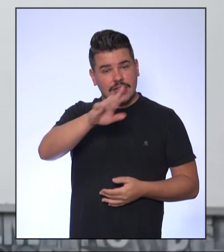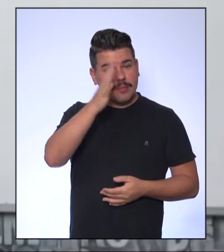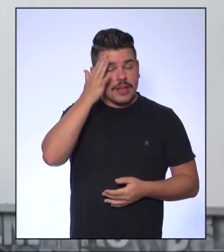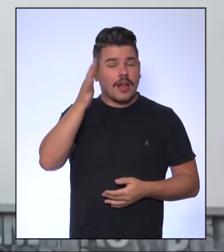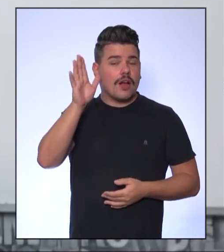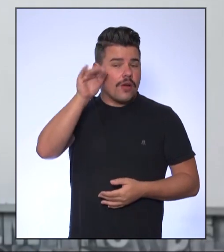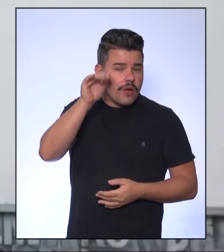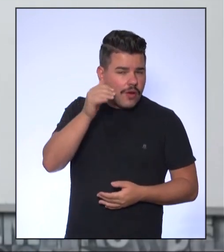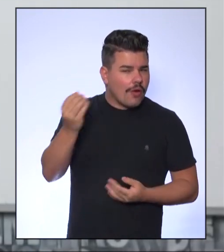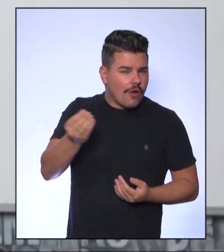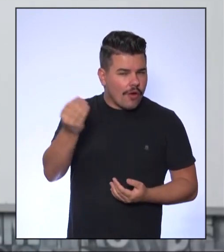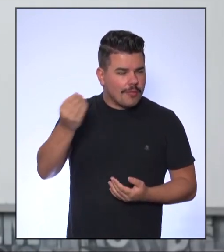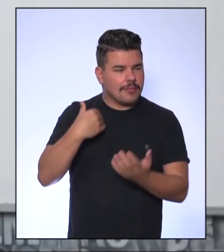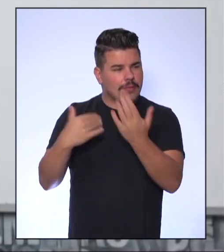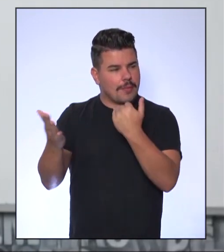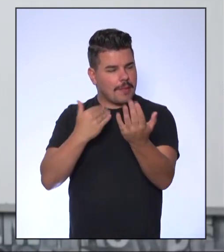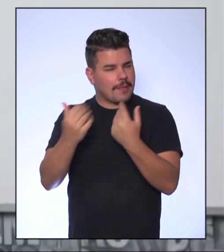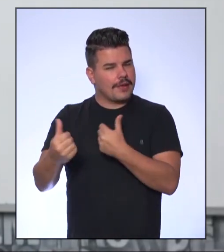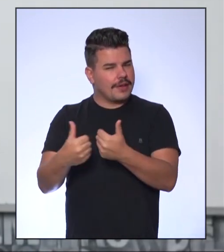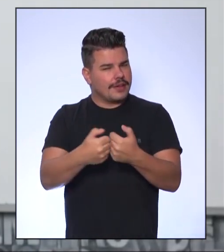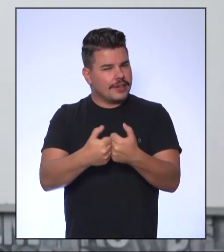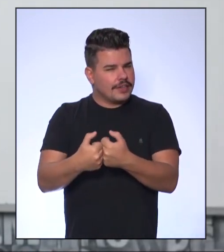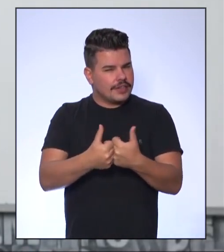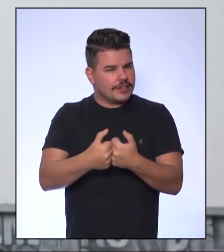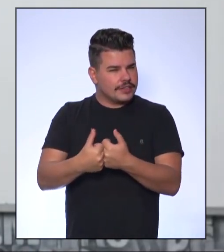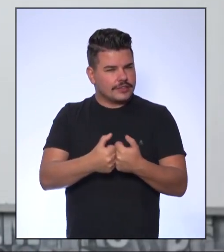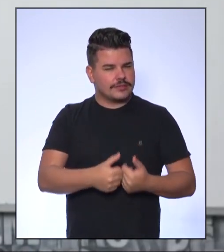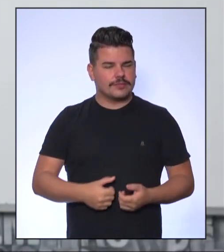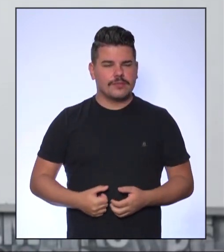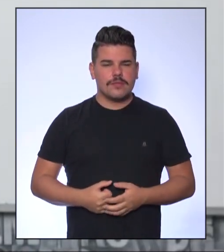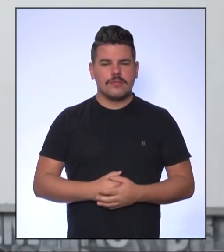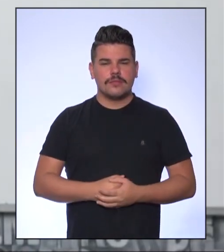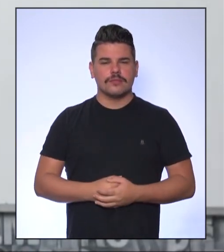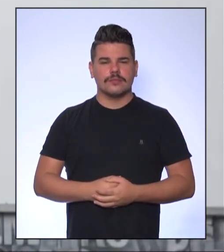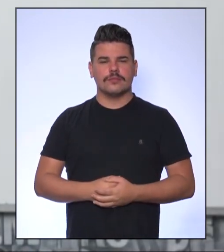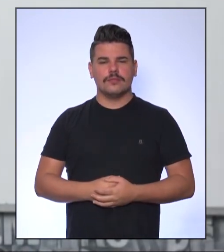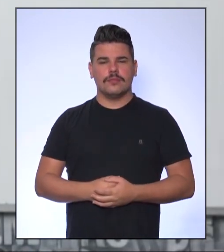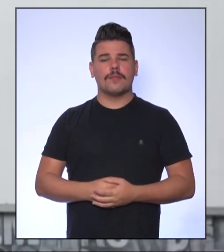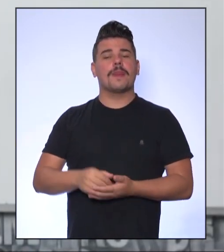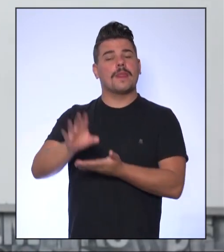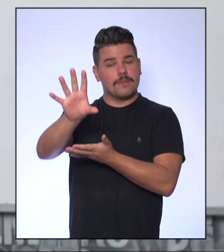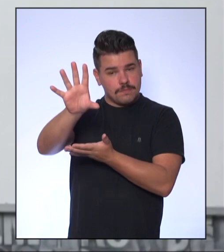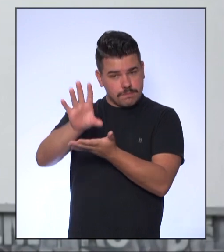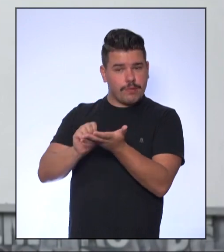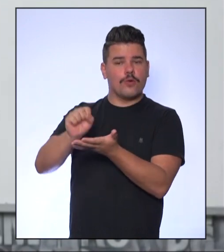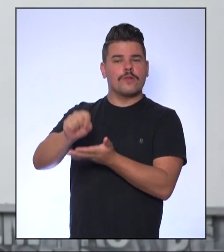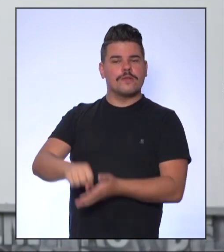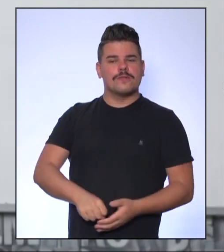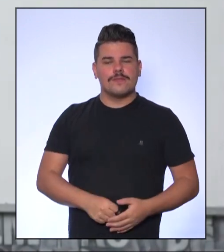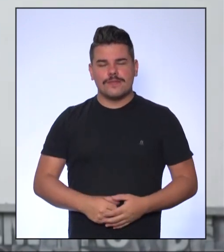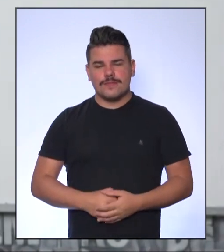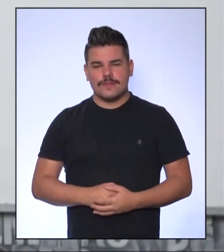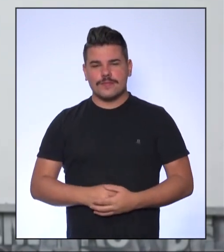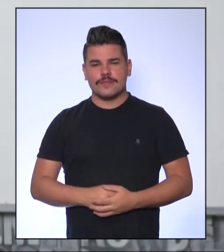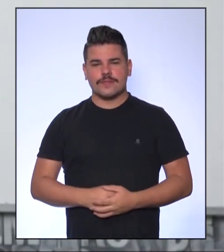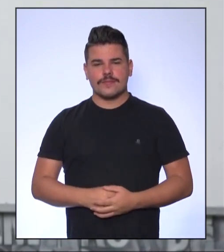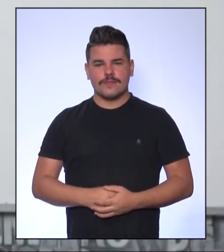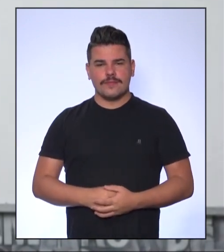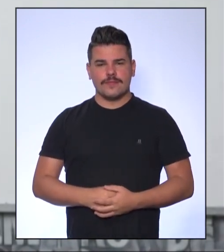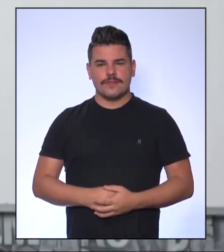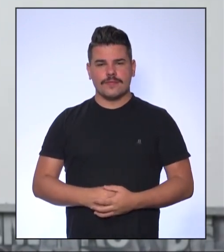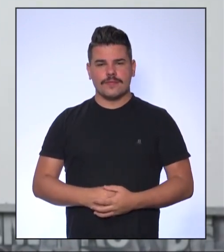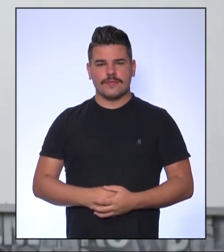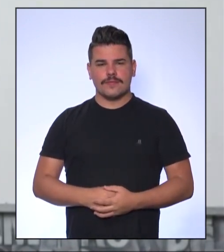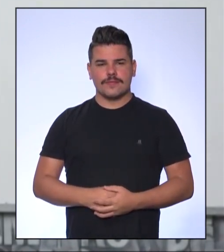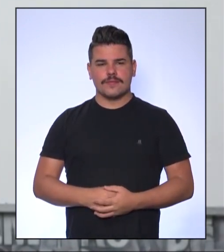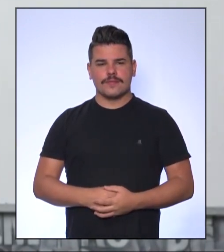vamos ver como que está a nossa interação aqui com a nossa mediadora. Bate o print, é o seu momento, fez